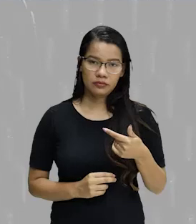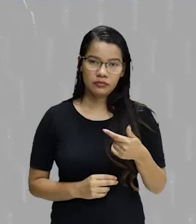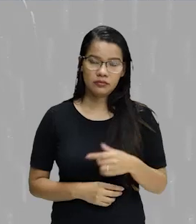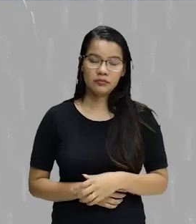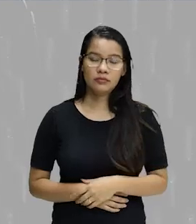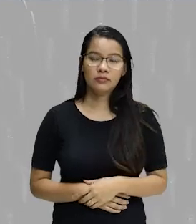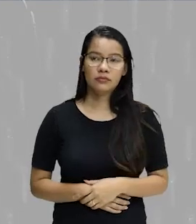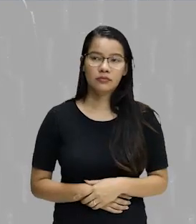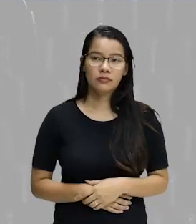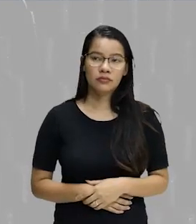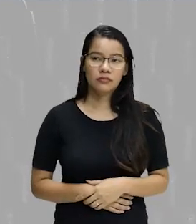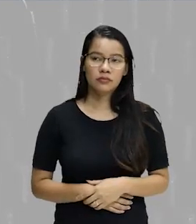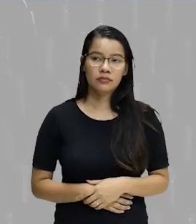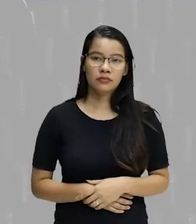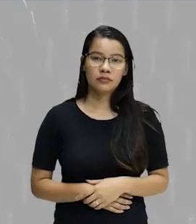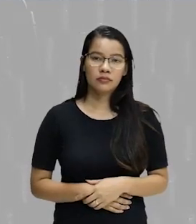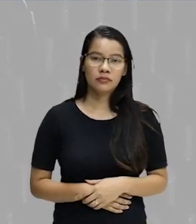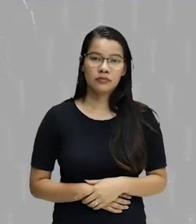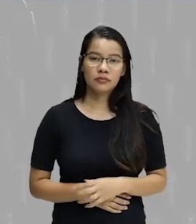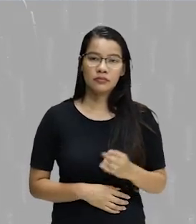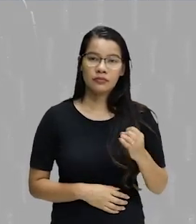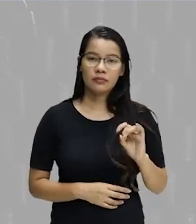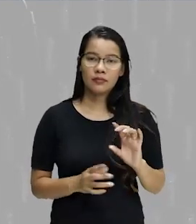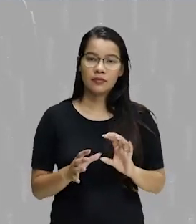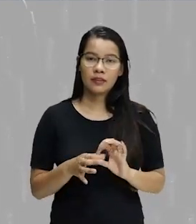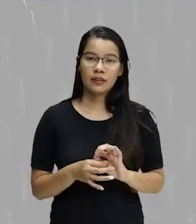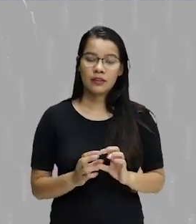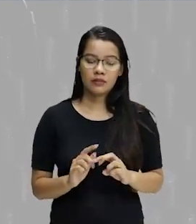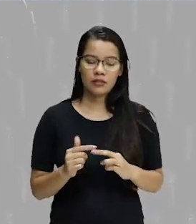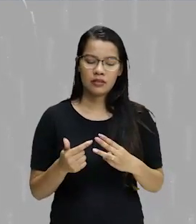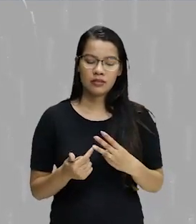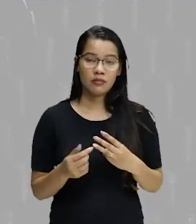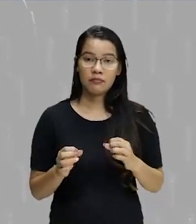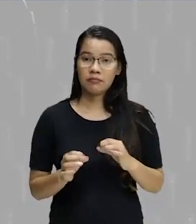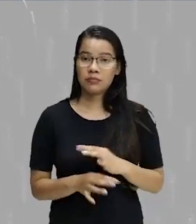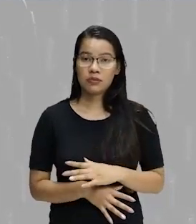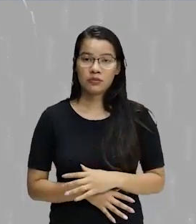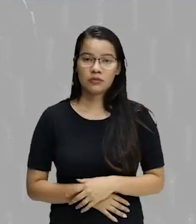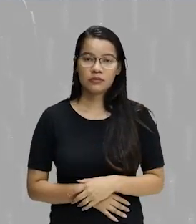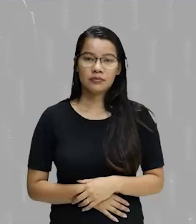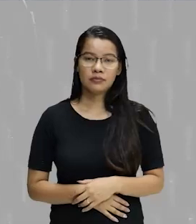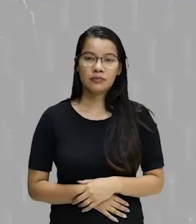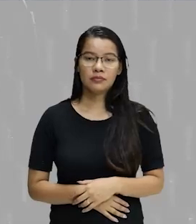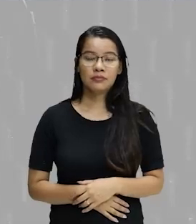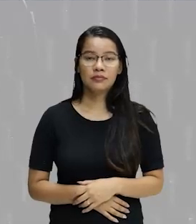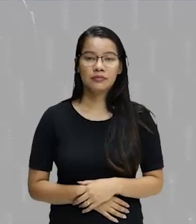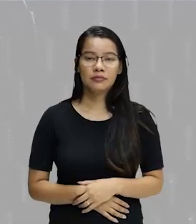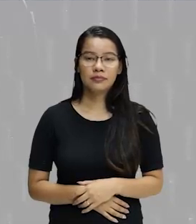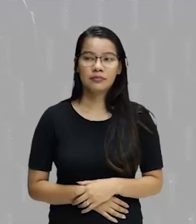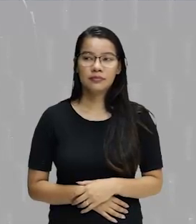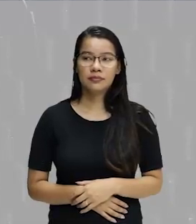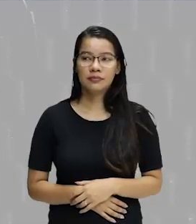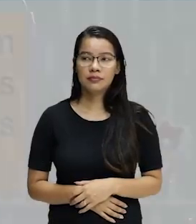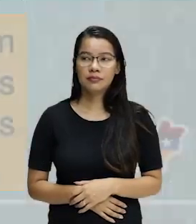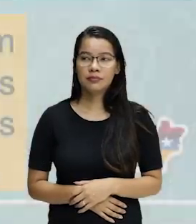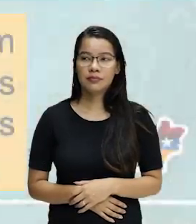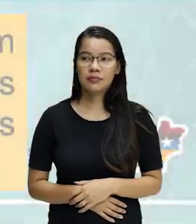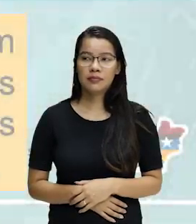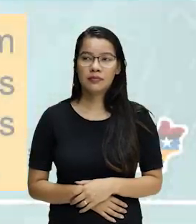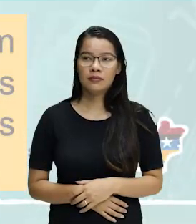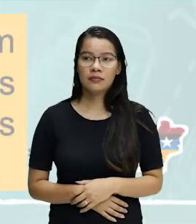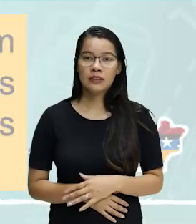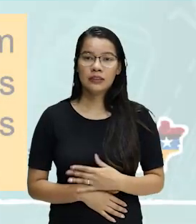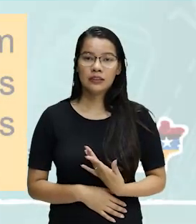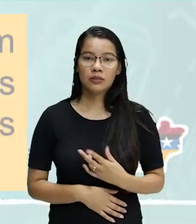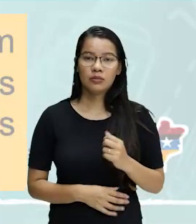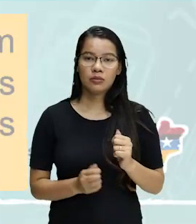álcool secundário. Se a hidroxila estiver ligada a um carbono terciário, pronto, álcool terciário. Show? Então,